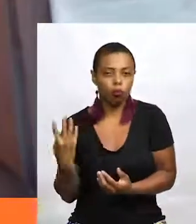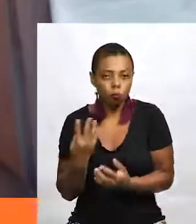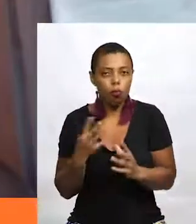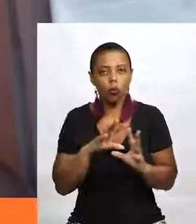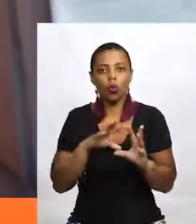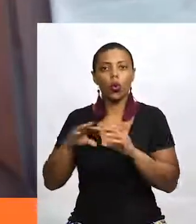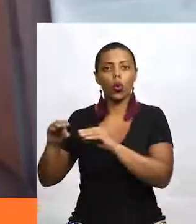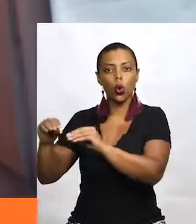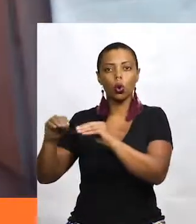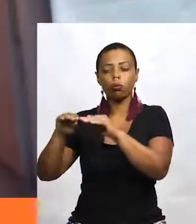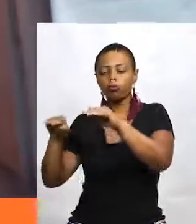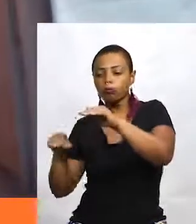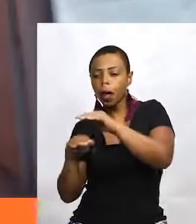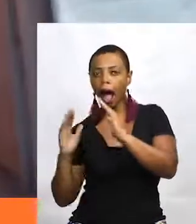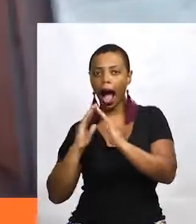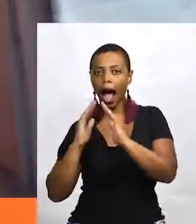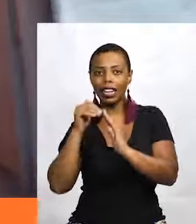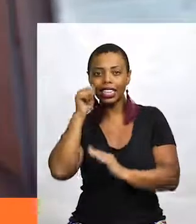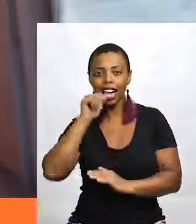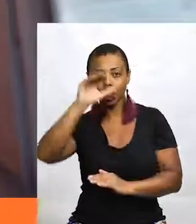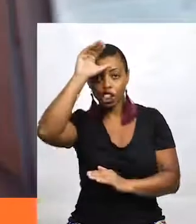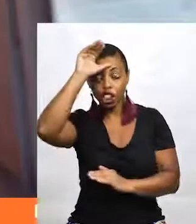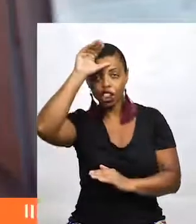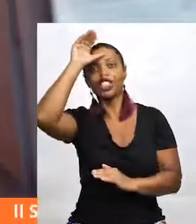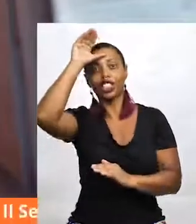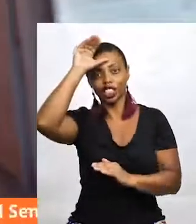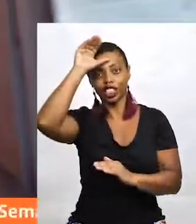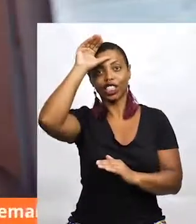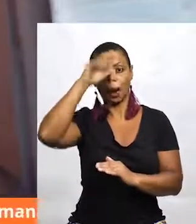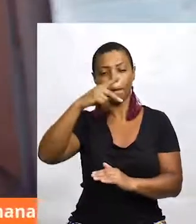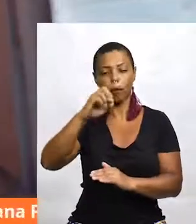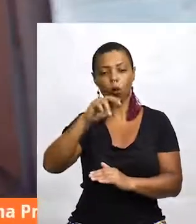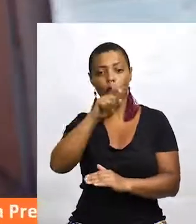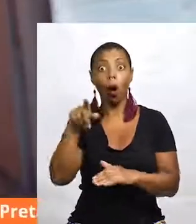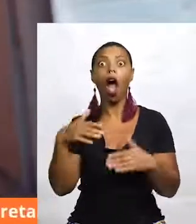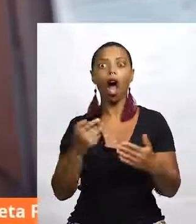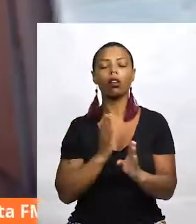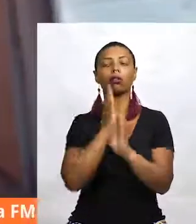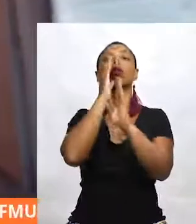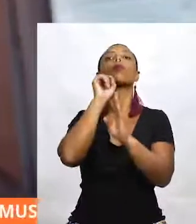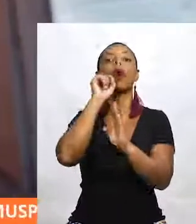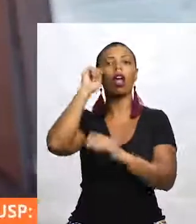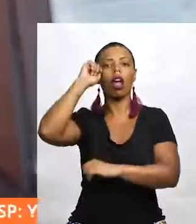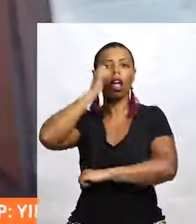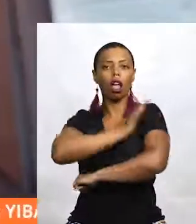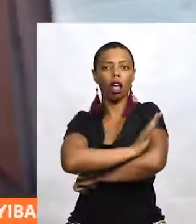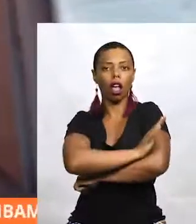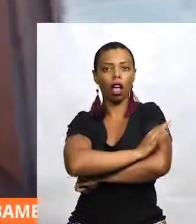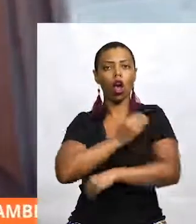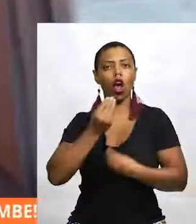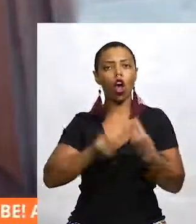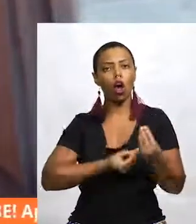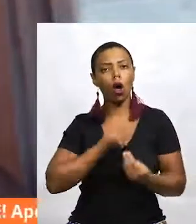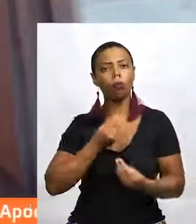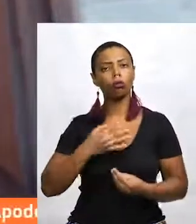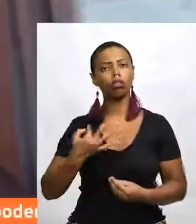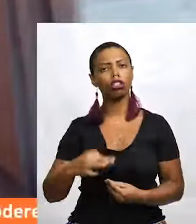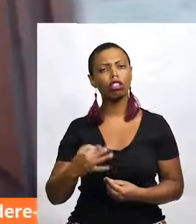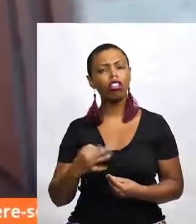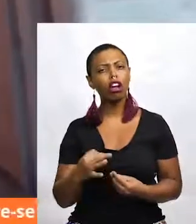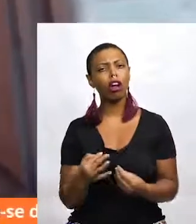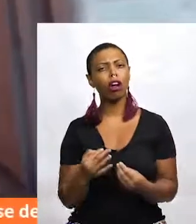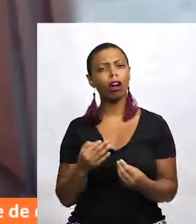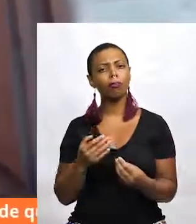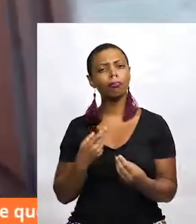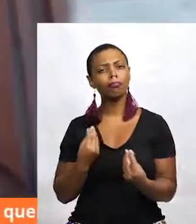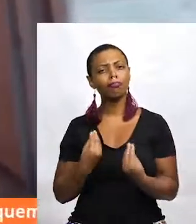E nesse momento eu descobri racismo, né? O quanto ele era dolorido, o quanto ele cerceava liberdades, o quanto ele